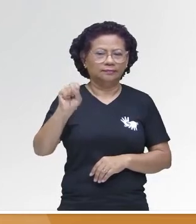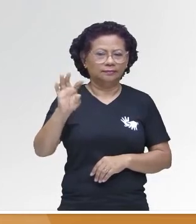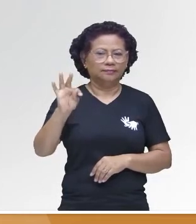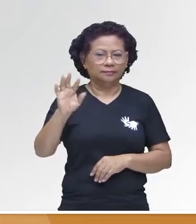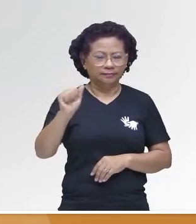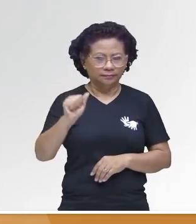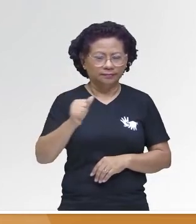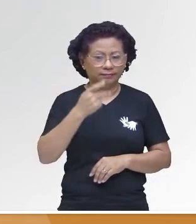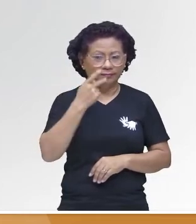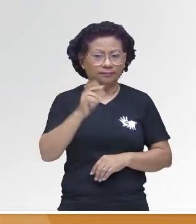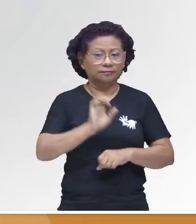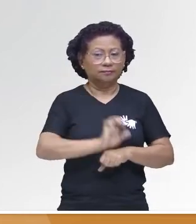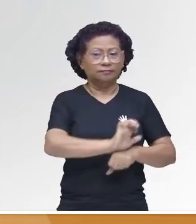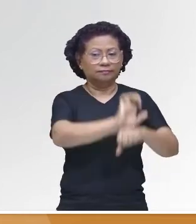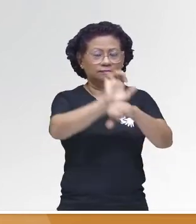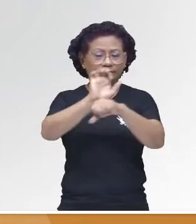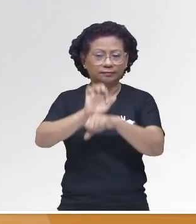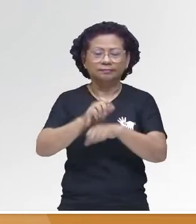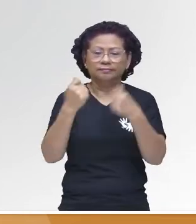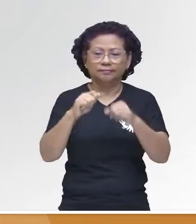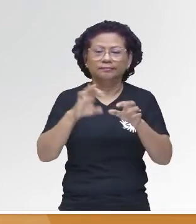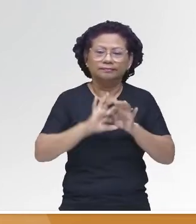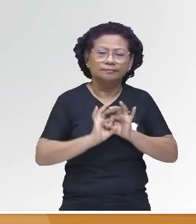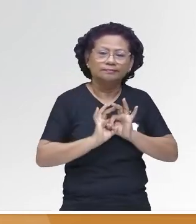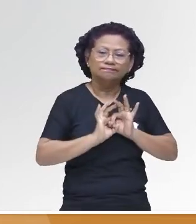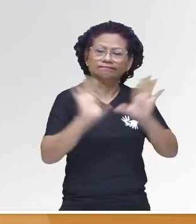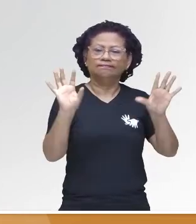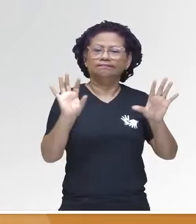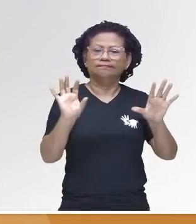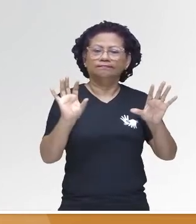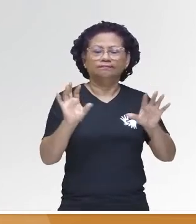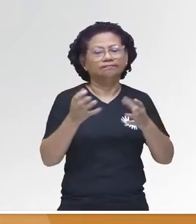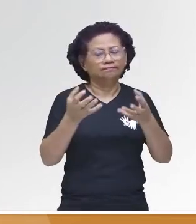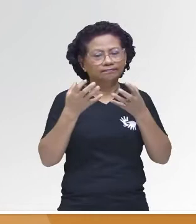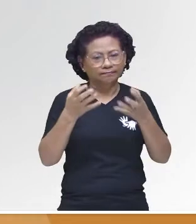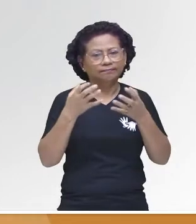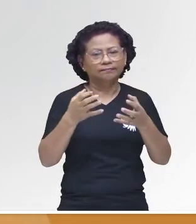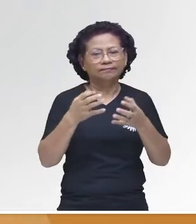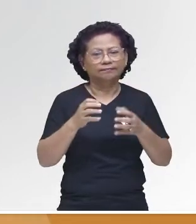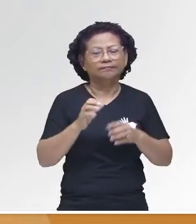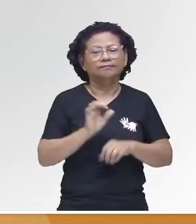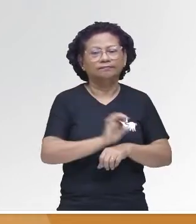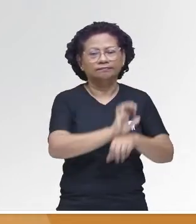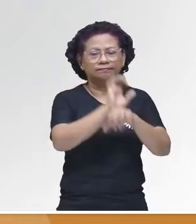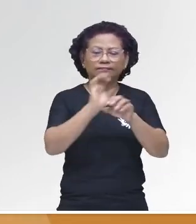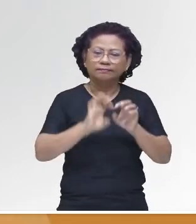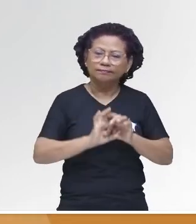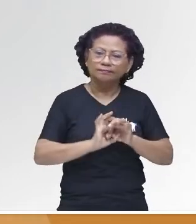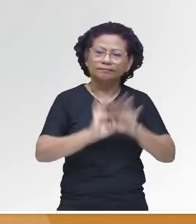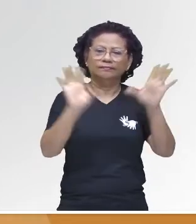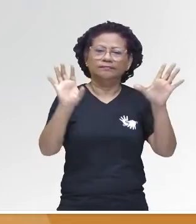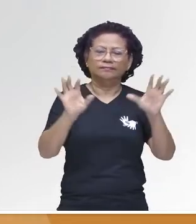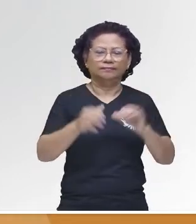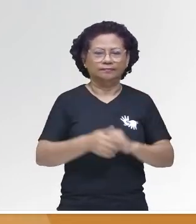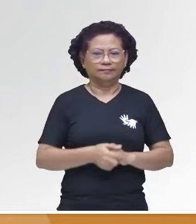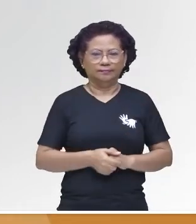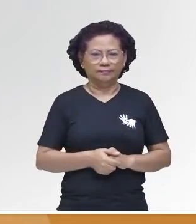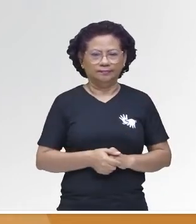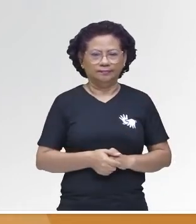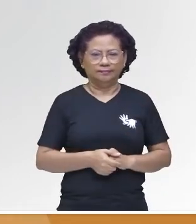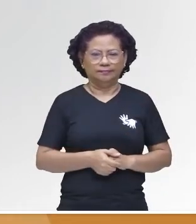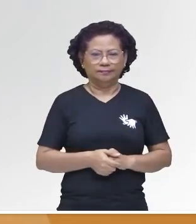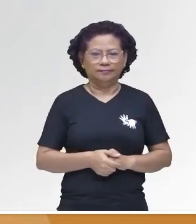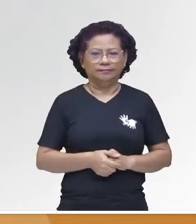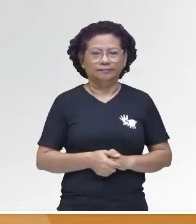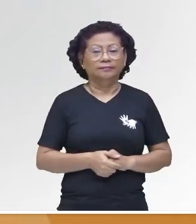deveriam ter uma grande autonomia. Tá? Então, eles queriam mais autonomia para as províncias. Liberais